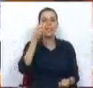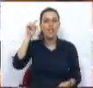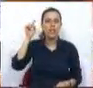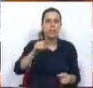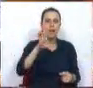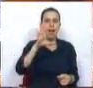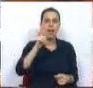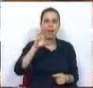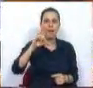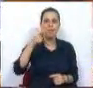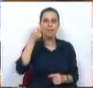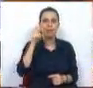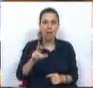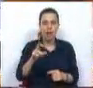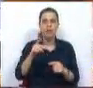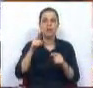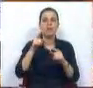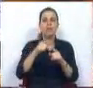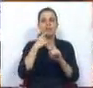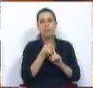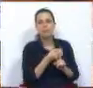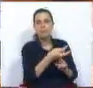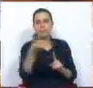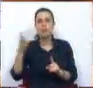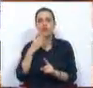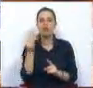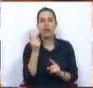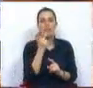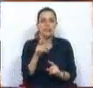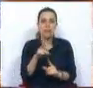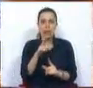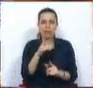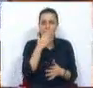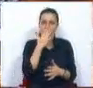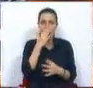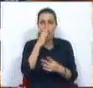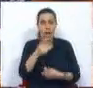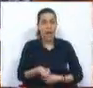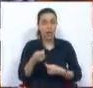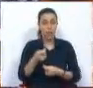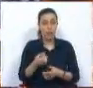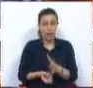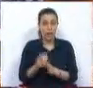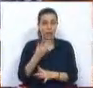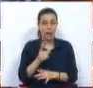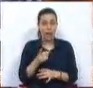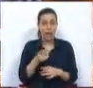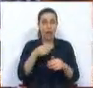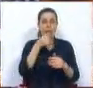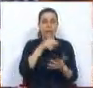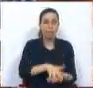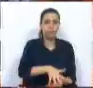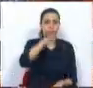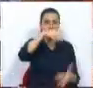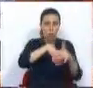mil hectares por uma centena de jovens agricultores que cria-se um Banco de